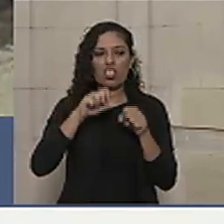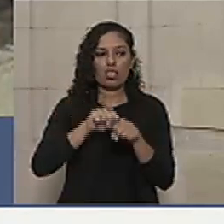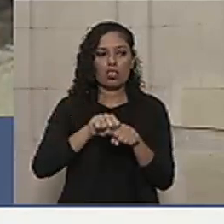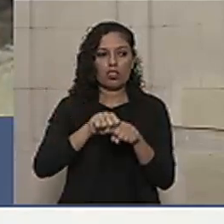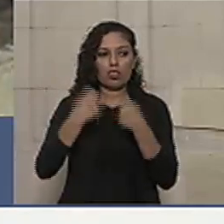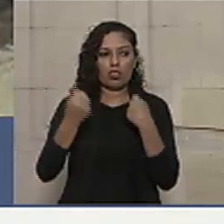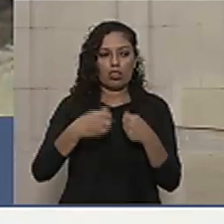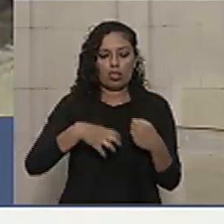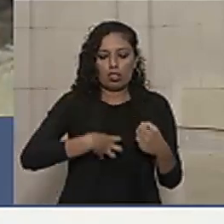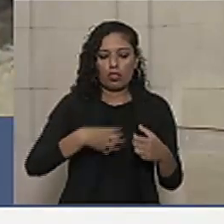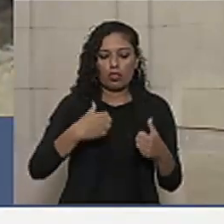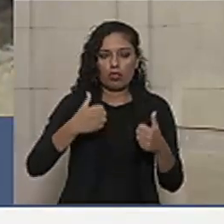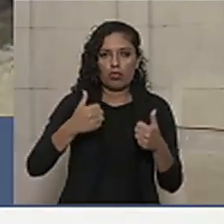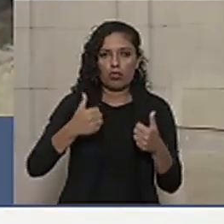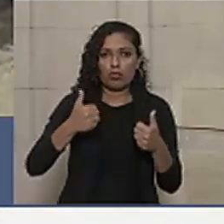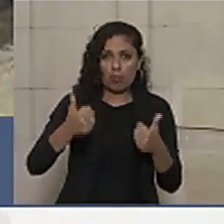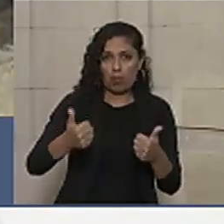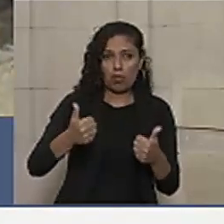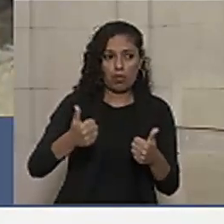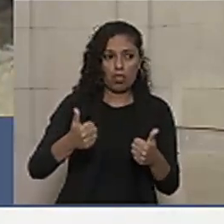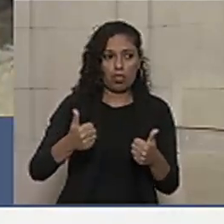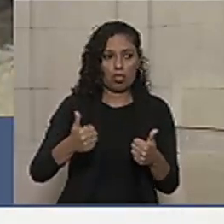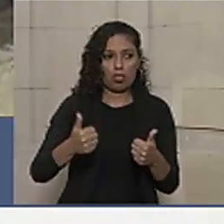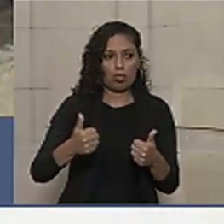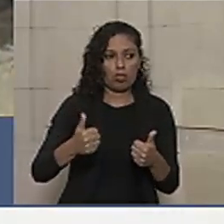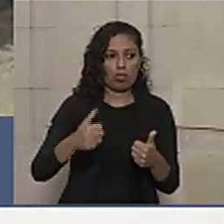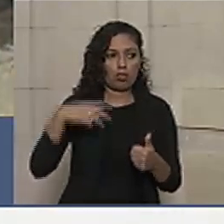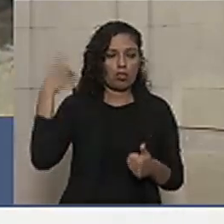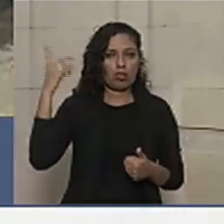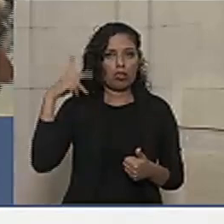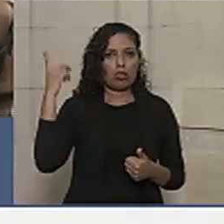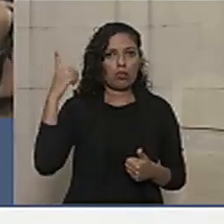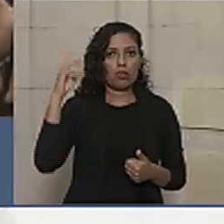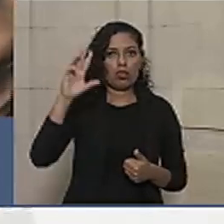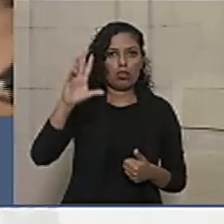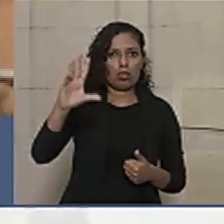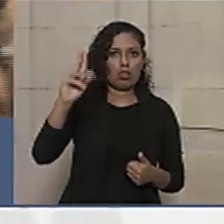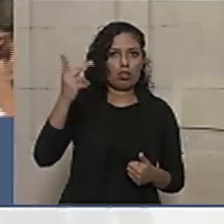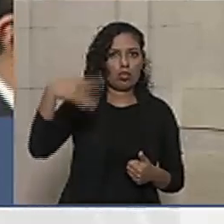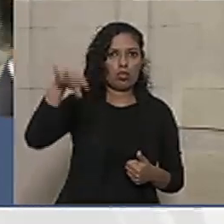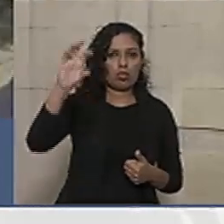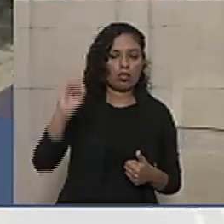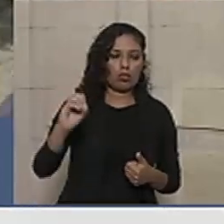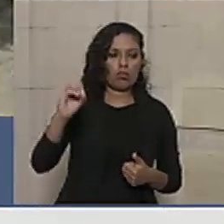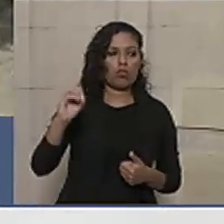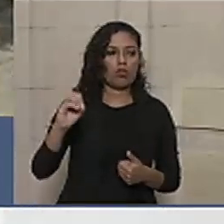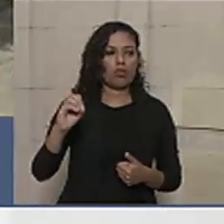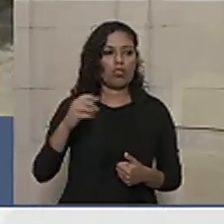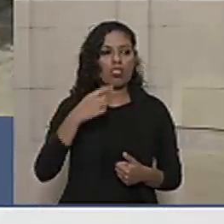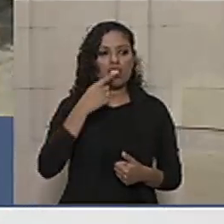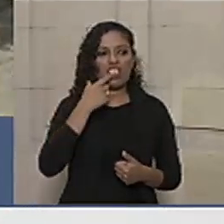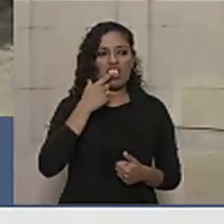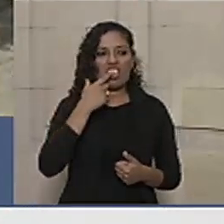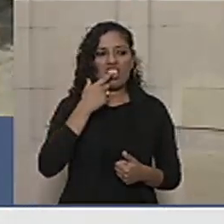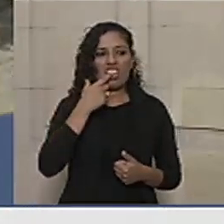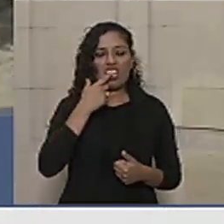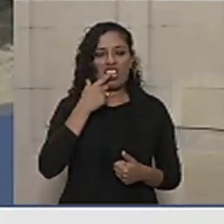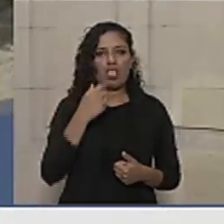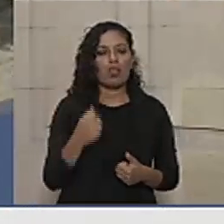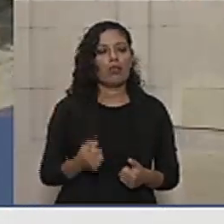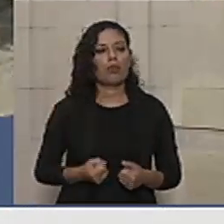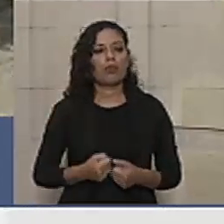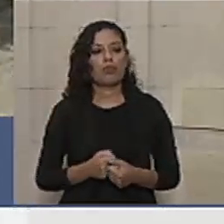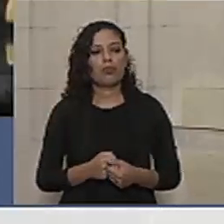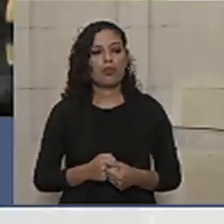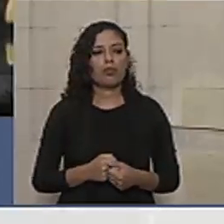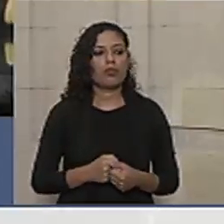hoje, está passando bem, mas só para deixar aqui, Chico Machado. E aí, acho que quebrou o dente e tal. Deputado Rodrigo